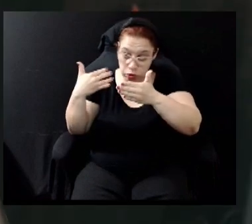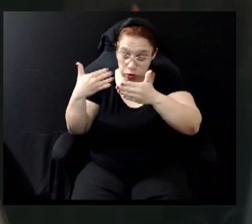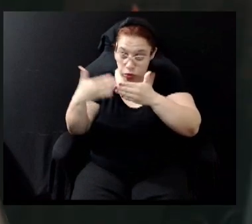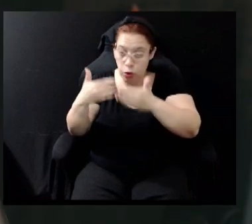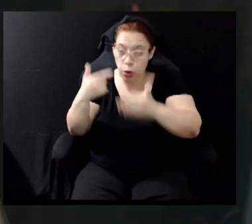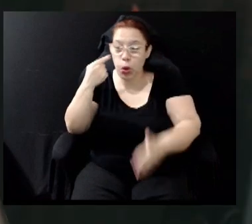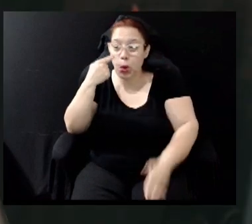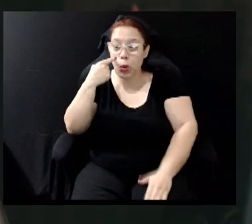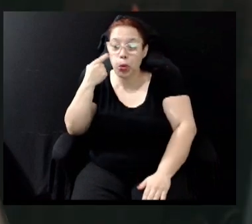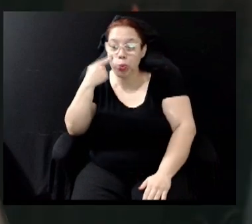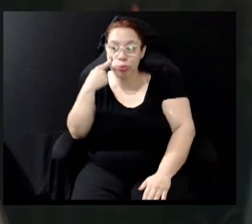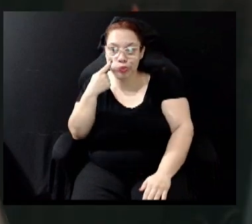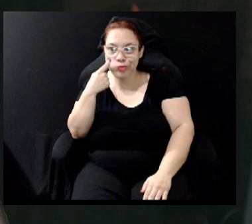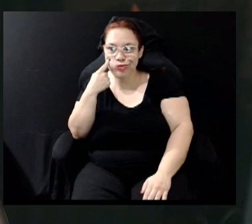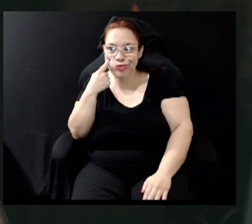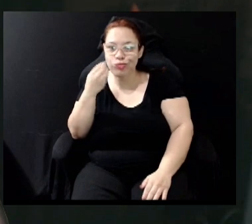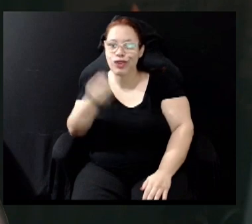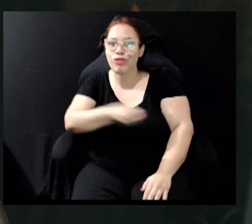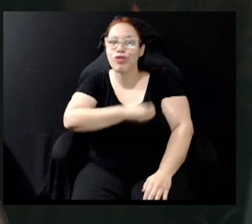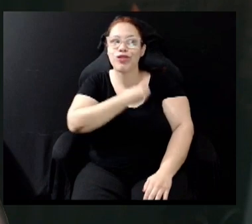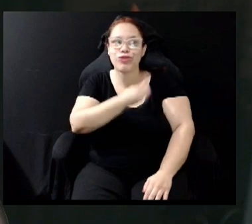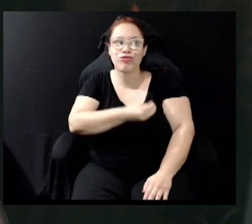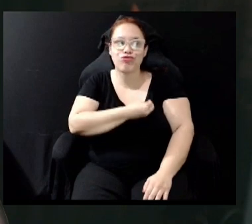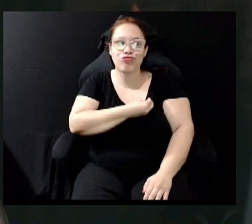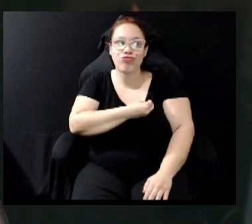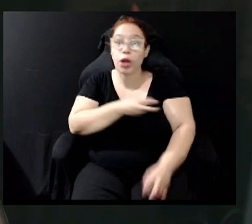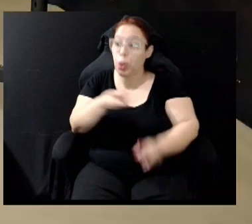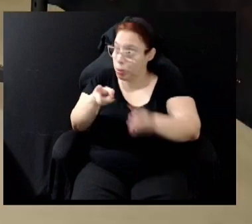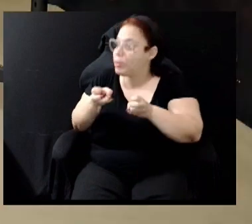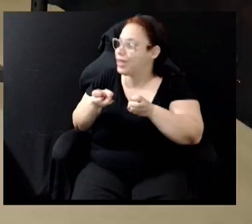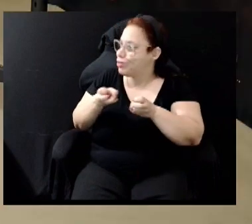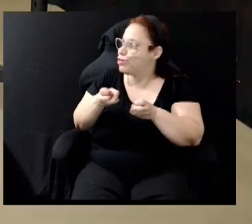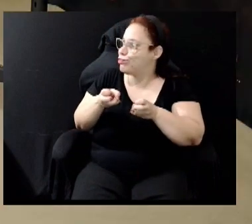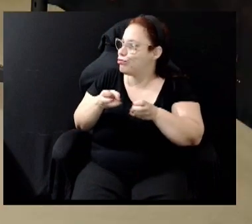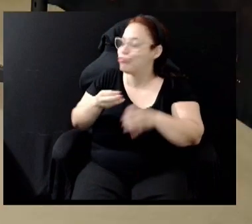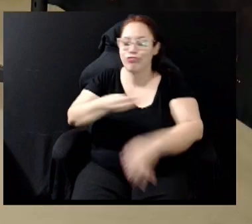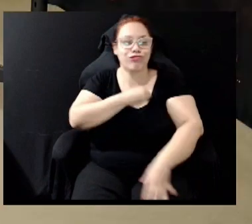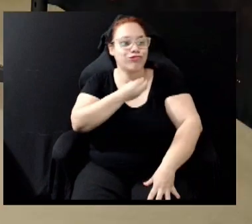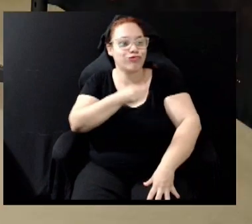coisa que você viveu ali? Percebeu quanta coisa que você viveu em